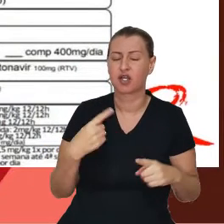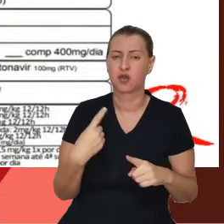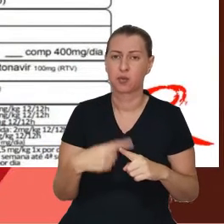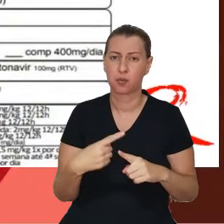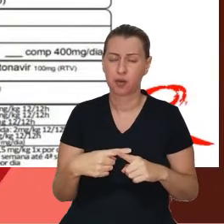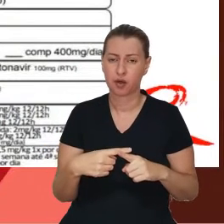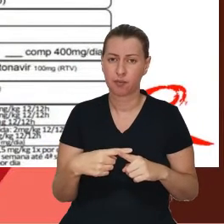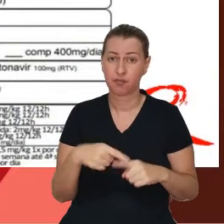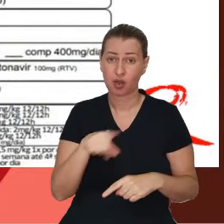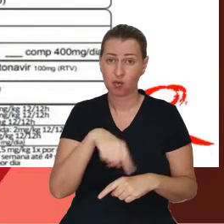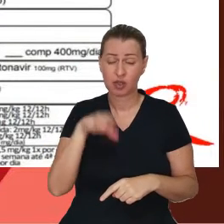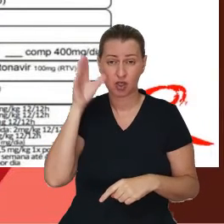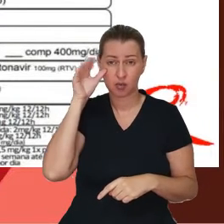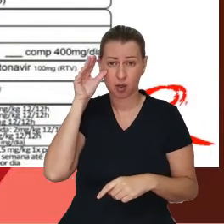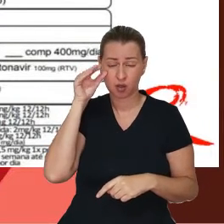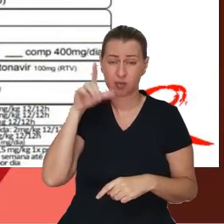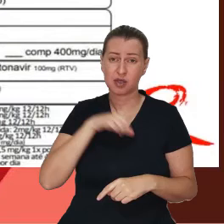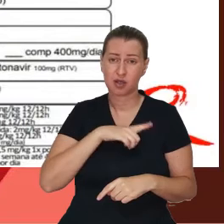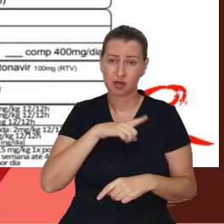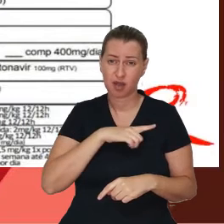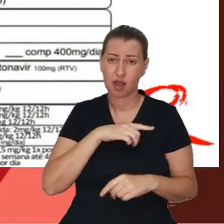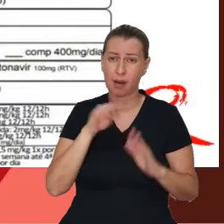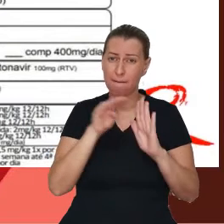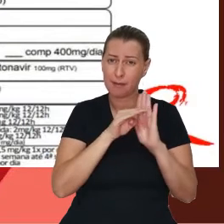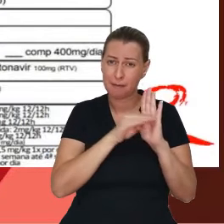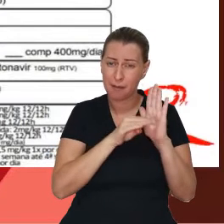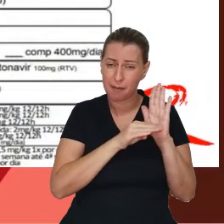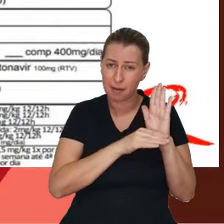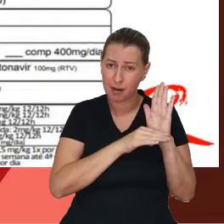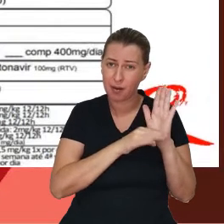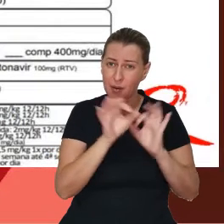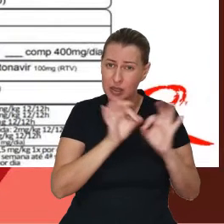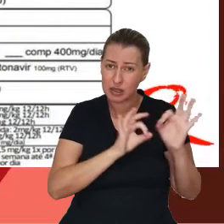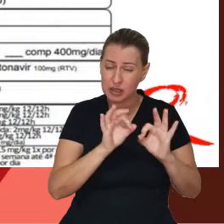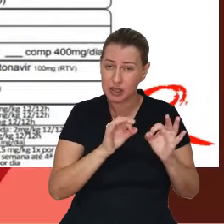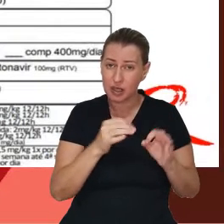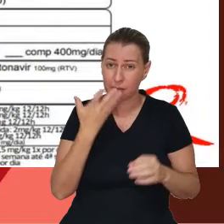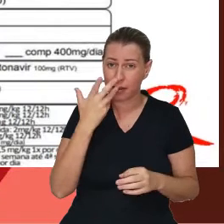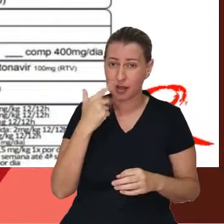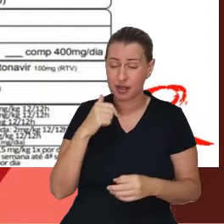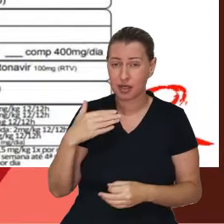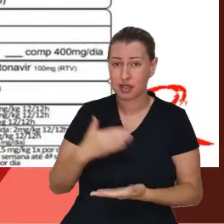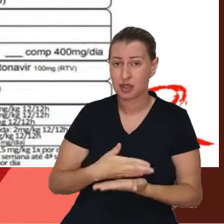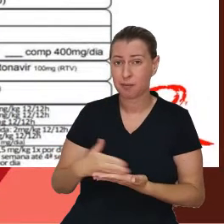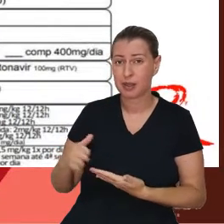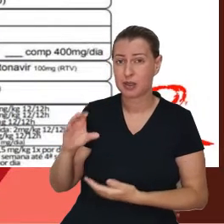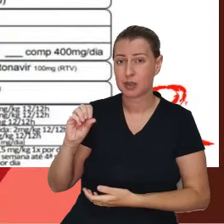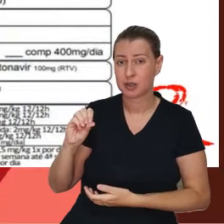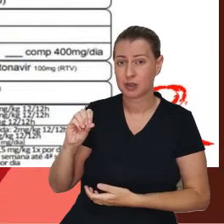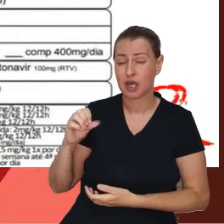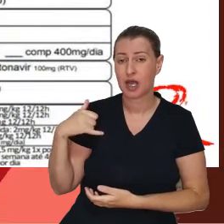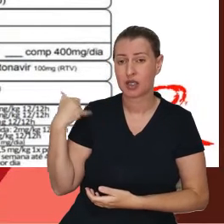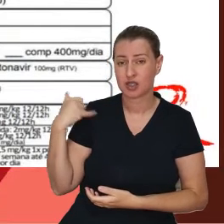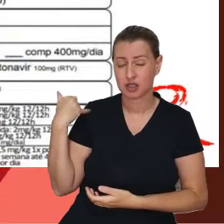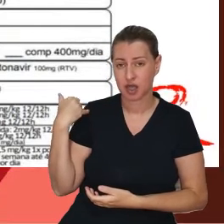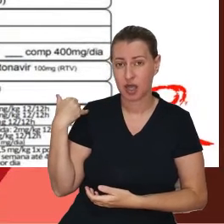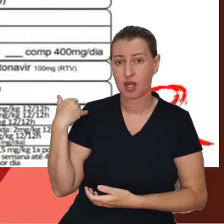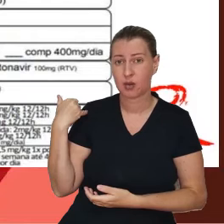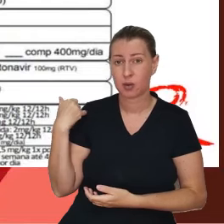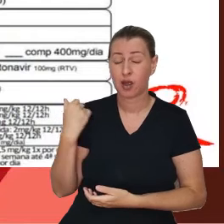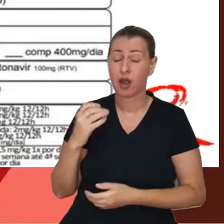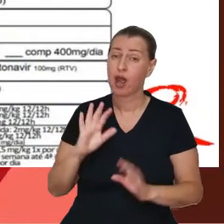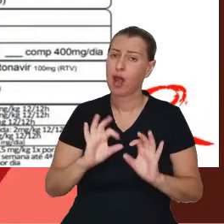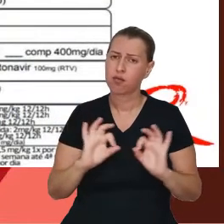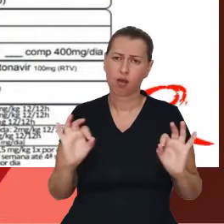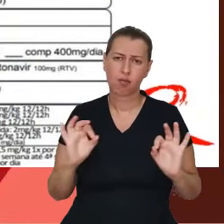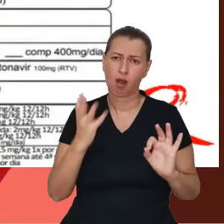Então, vocês podem observar que existem esquemas para crianças a partir de 0 anos já, que é bem comum nas crianças